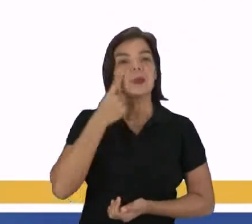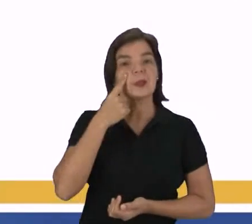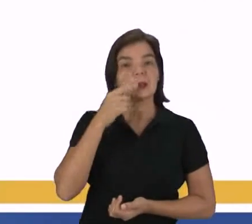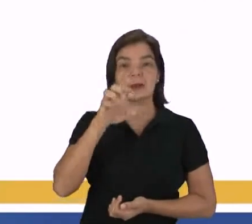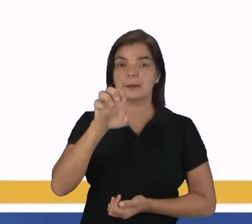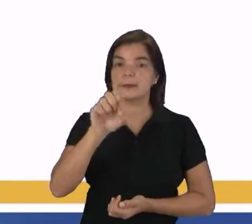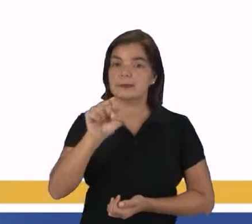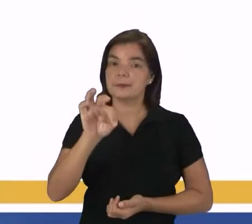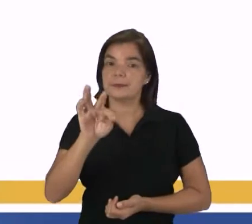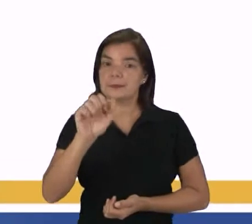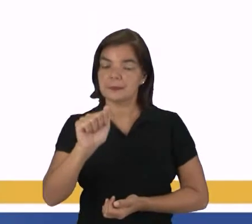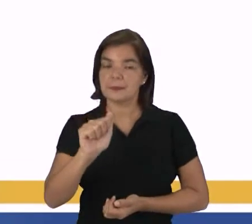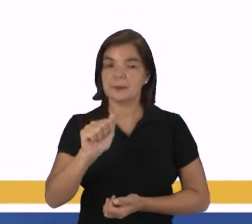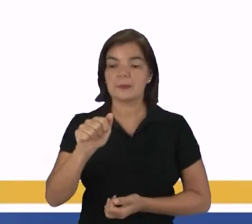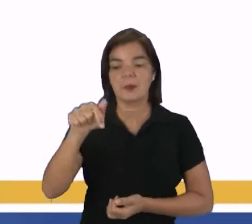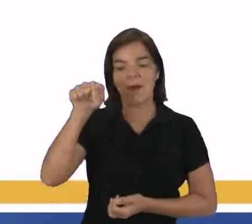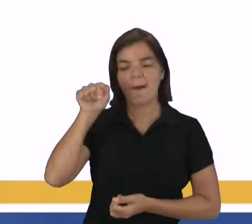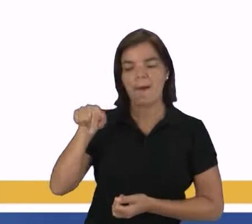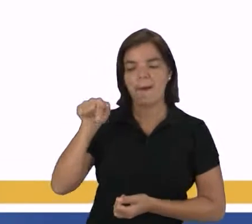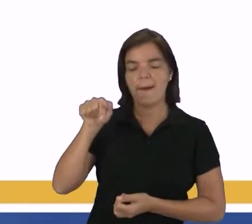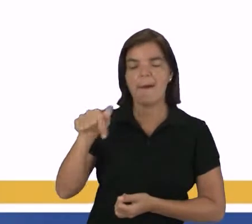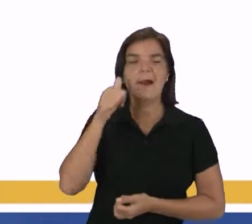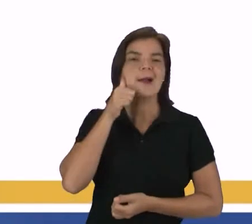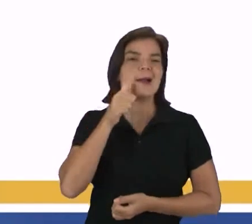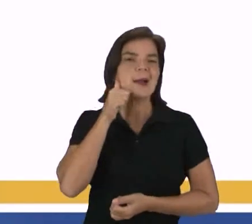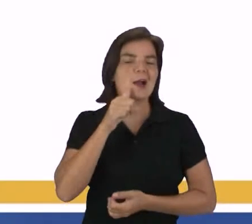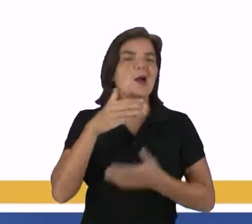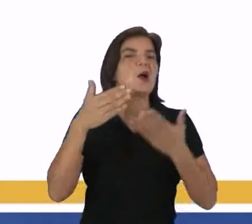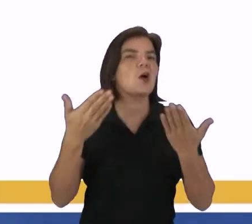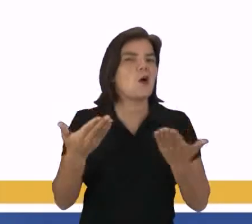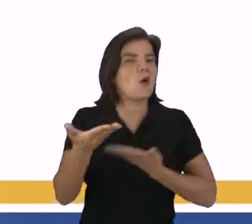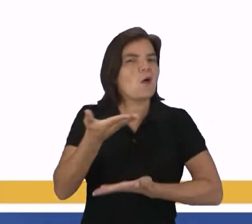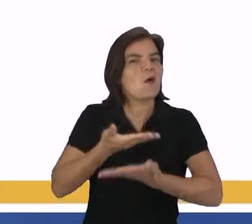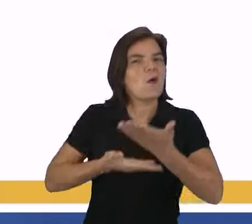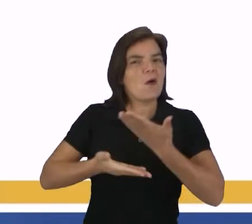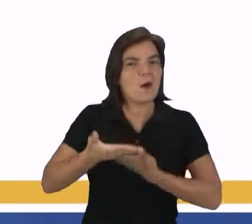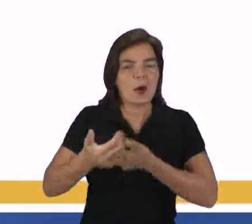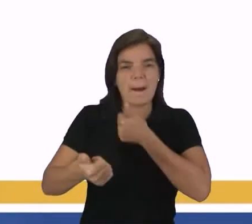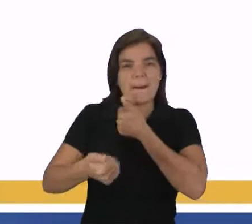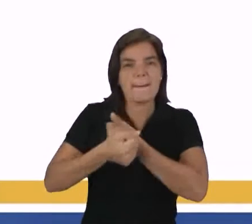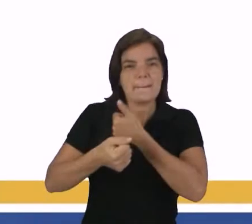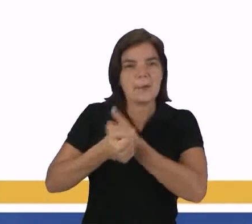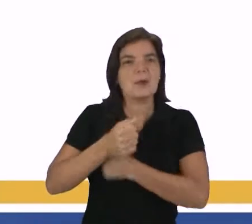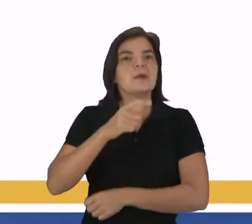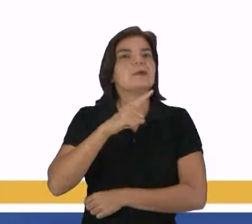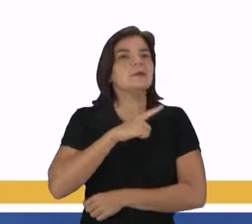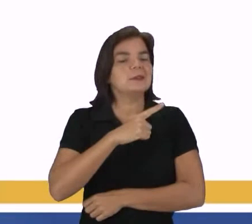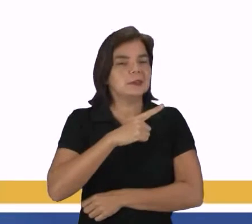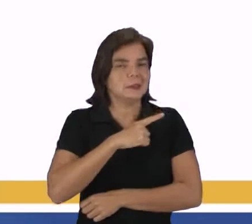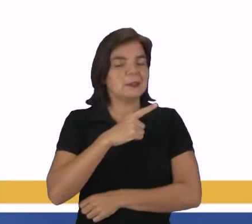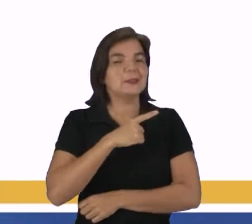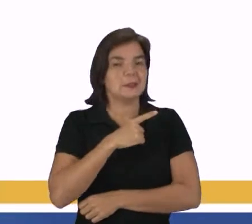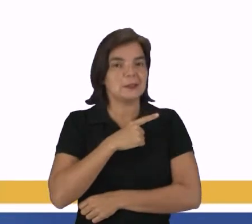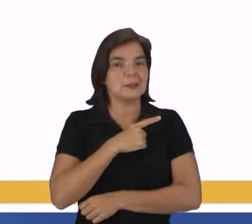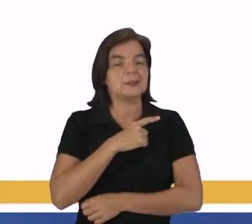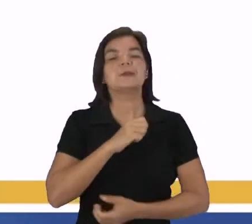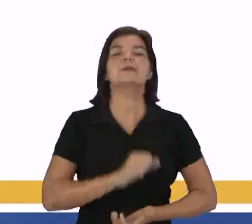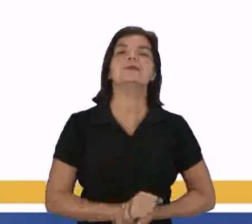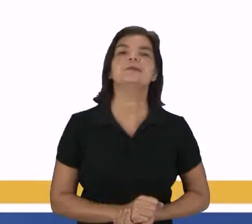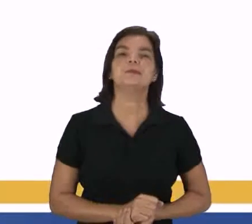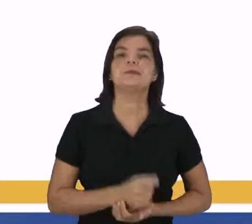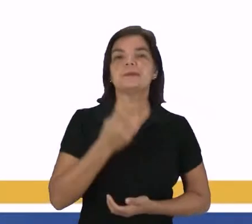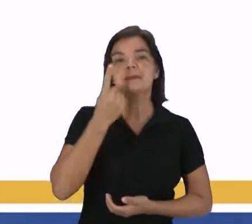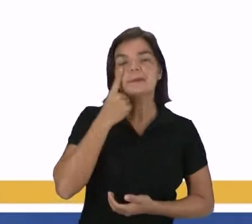pronome esta mulherzinha. Será qual a relação de proximidade que nós temos aqui entre os elementos